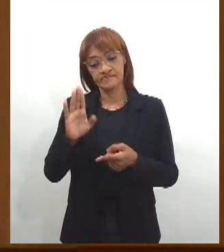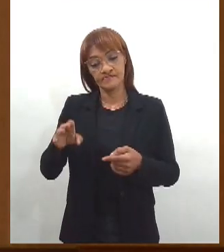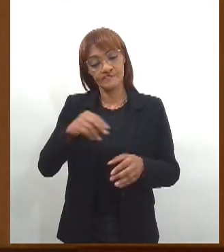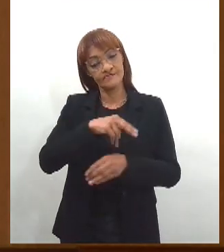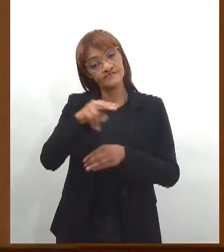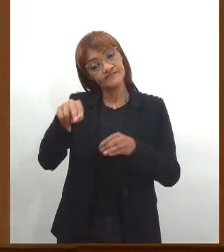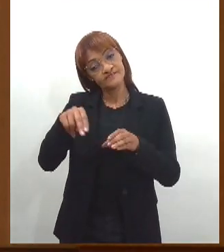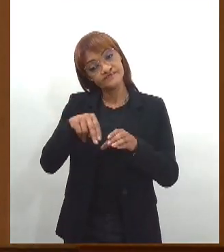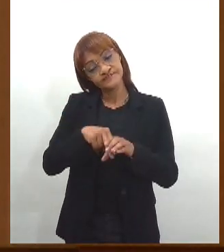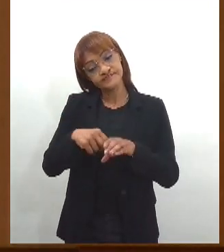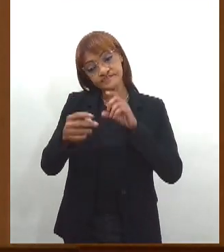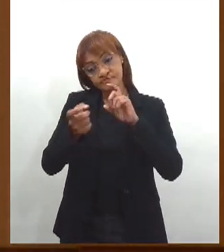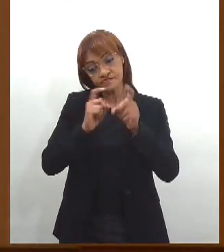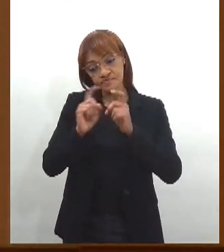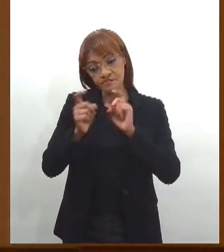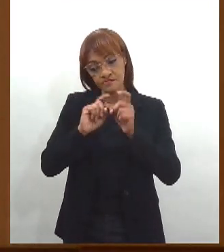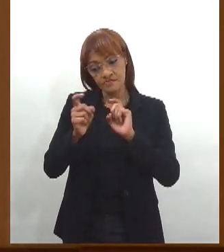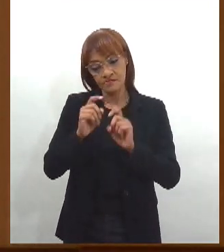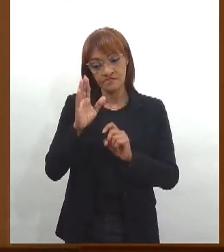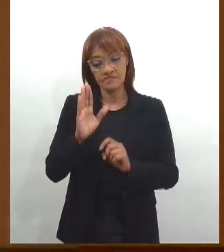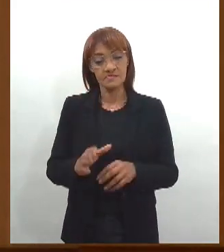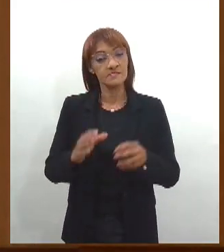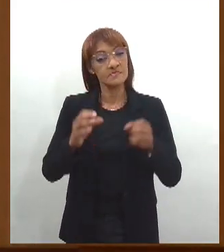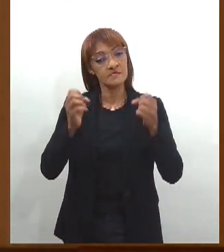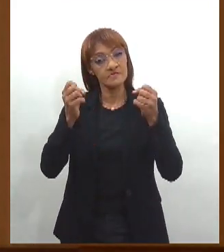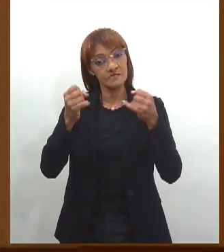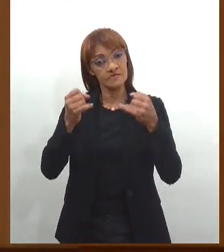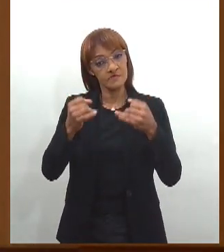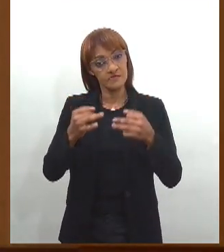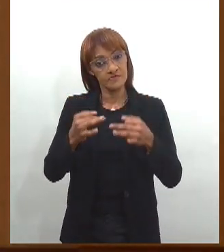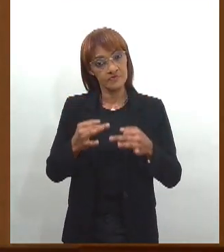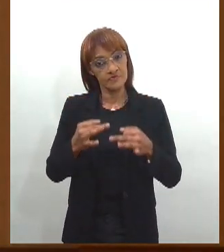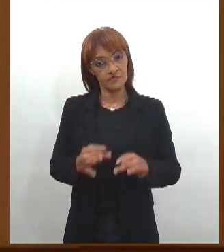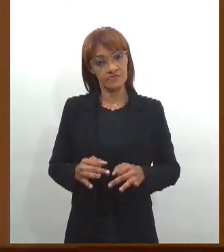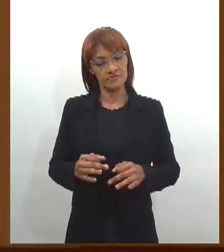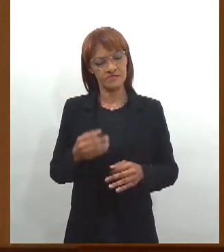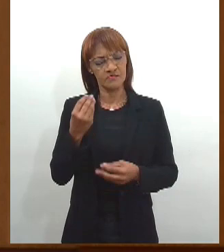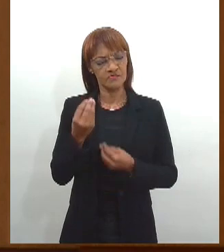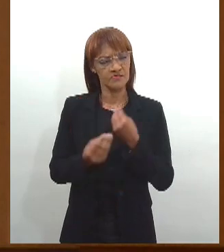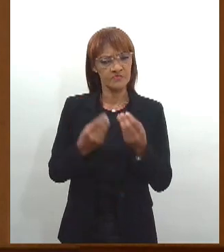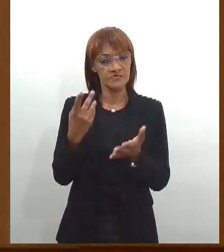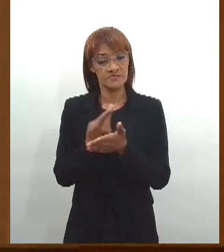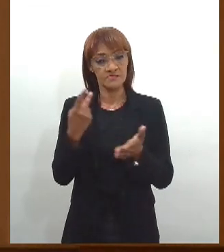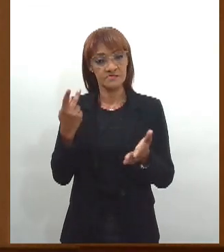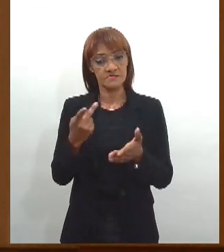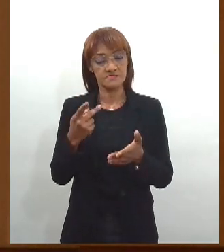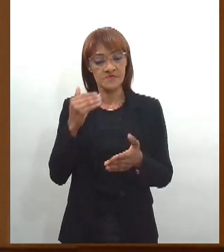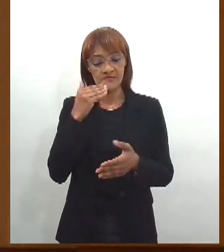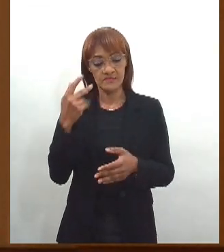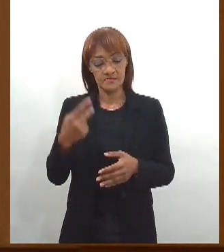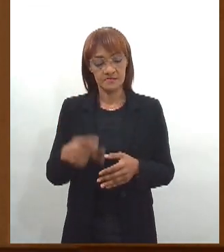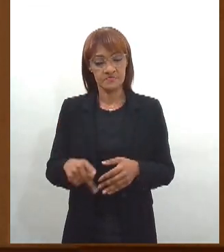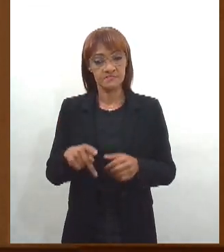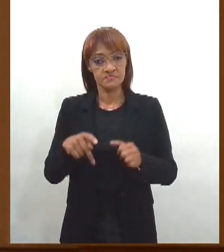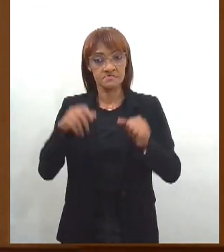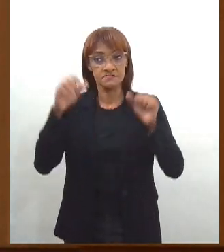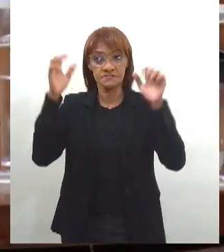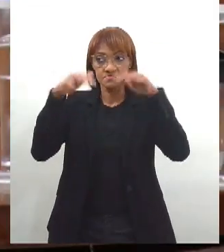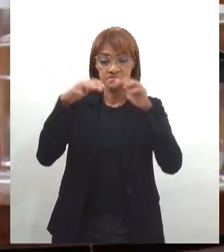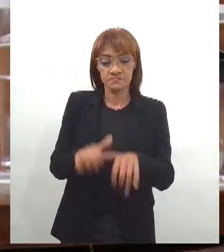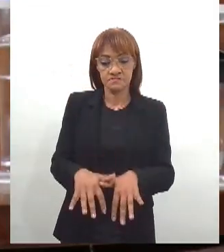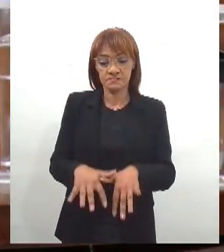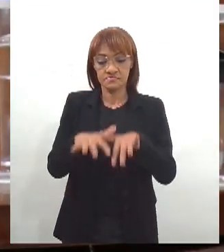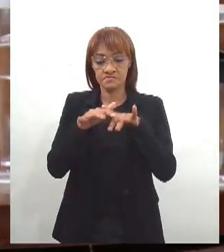pequeno expediente para falar sobre os transtornos causados pela chuva na capital sergipana. Na sequência,